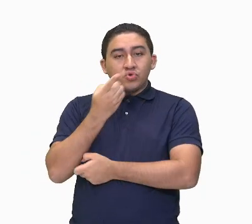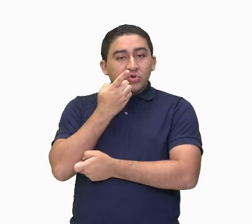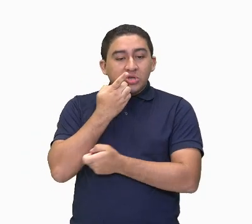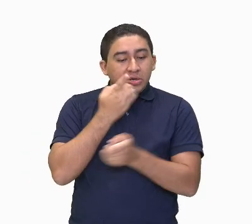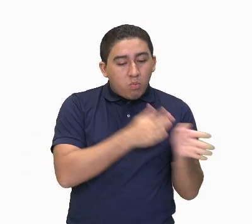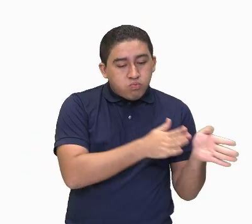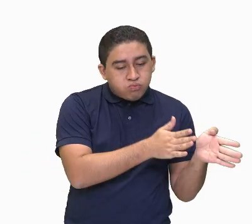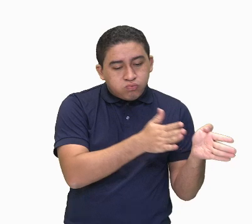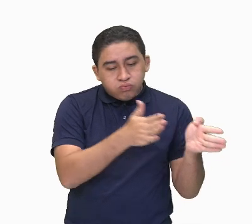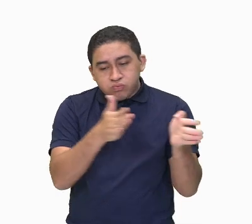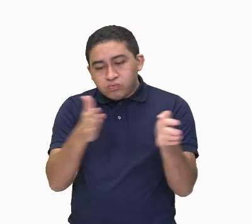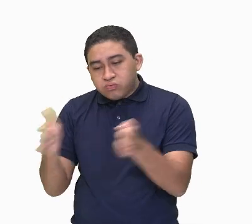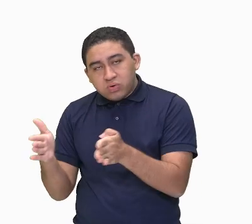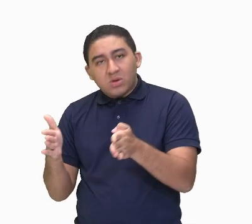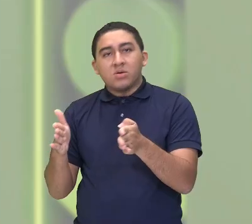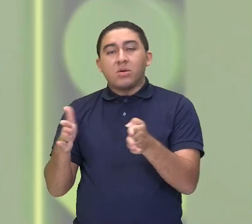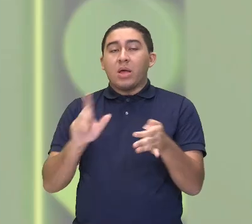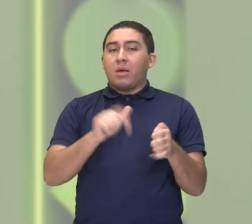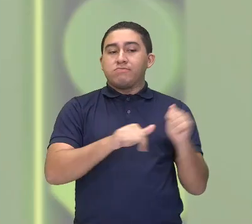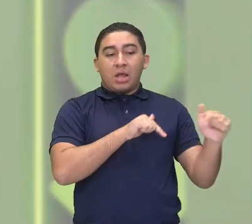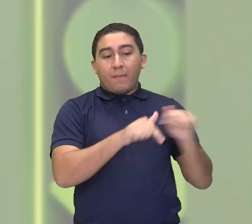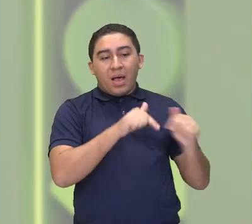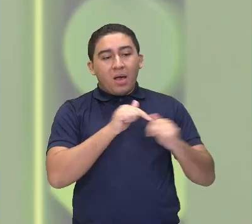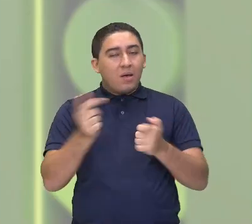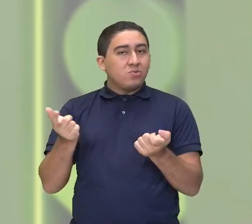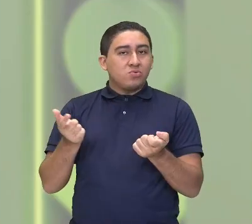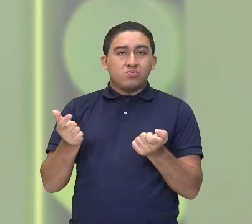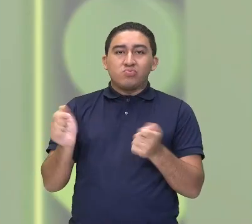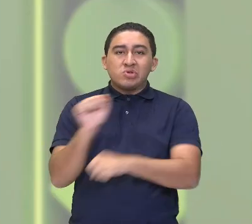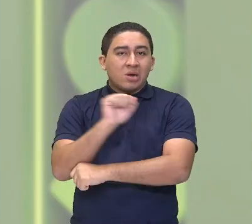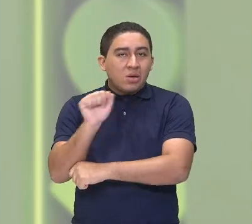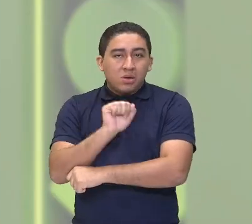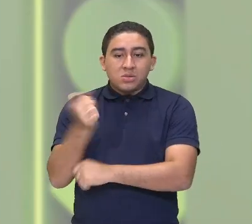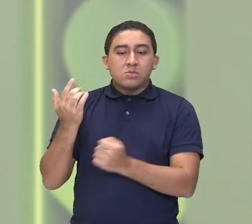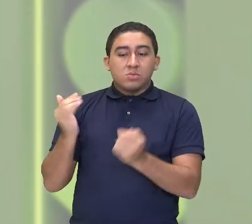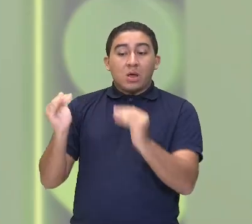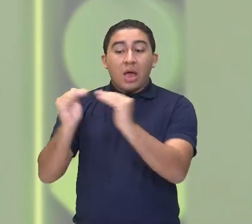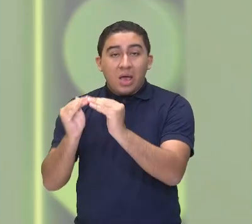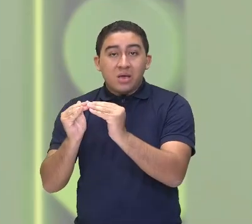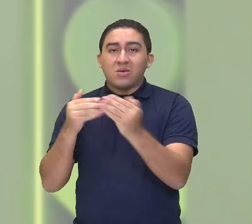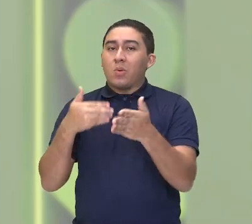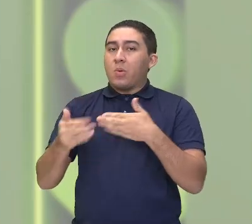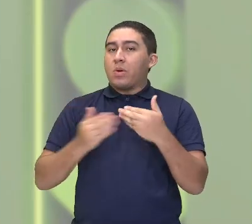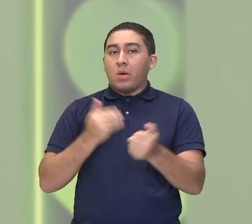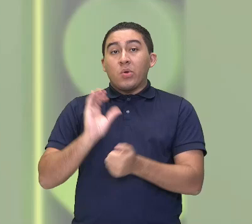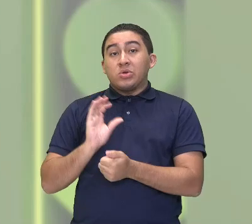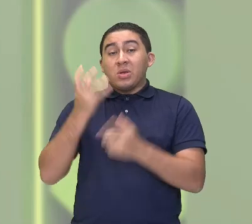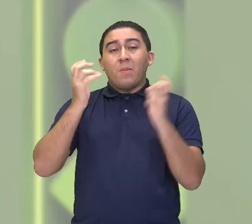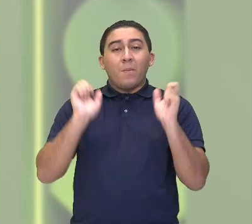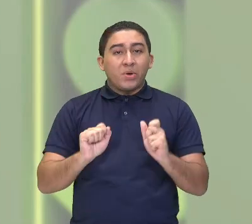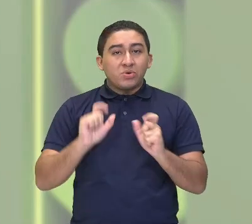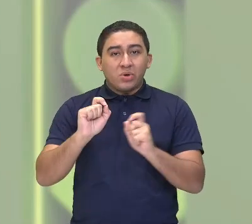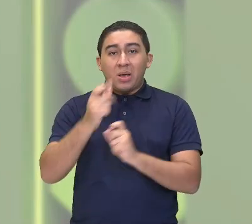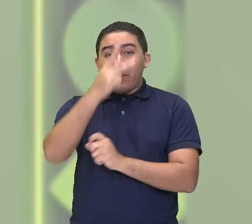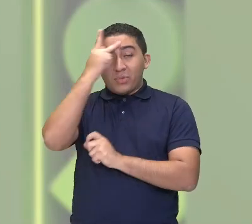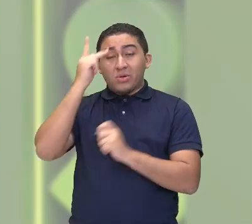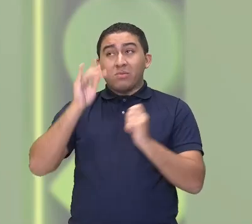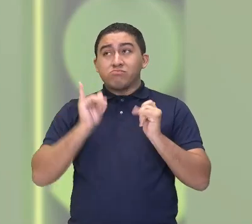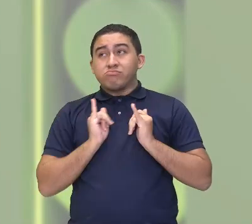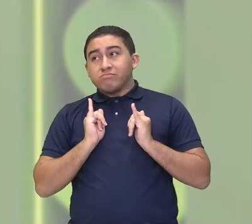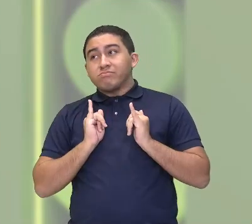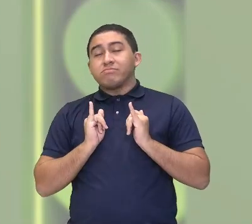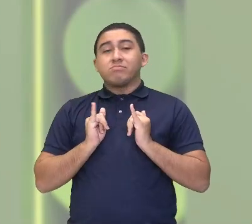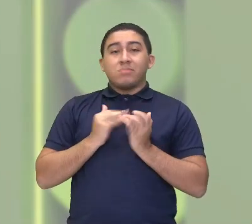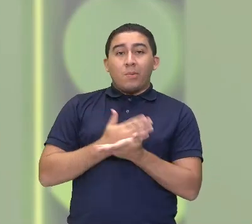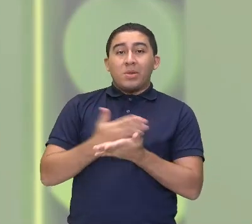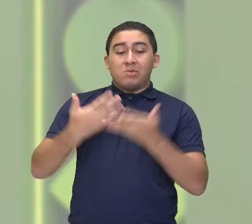situação de estresse, seja no trabalho, no trânsito, em casa, né? De qualquer situação que vai te tirar ali do teu conforto, ela vai